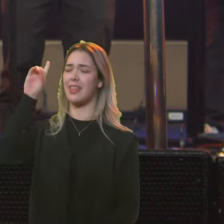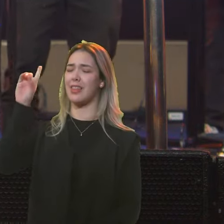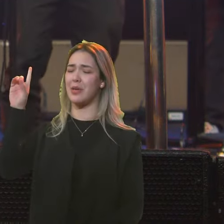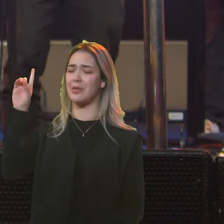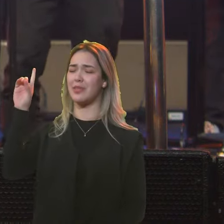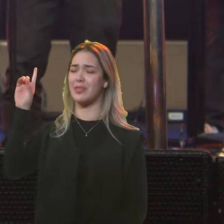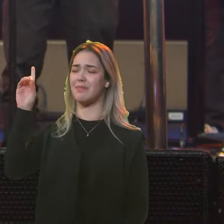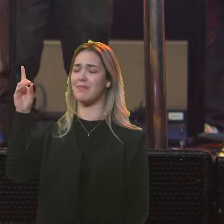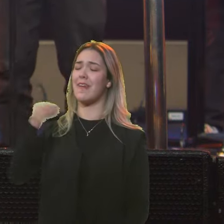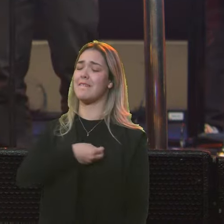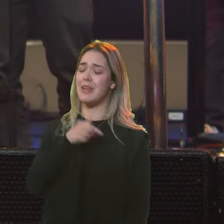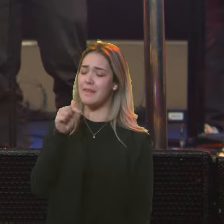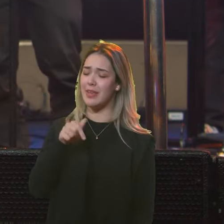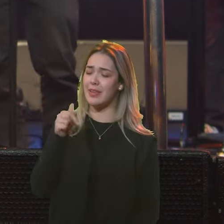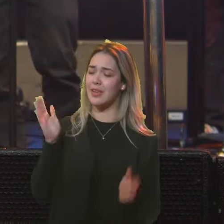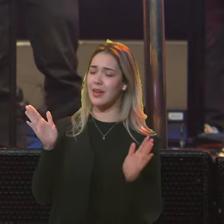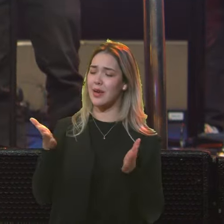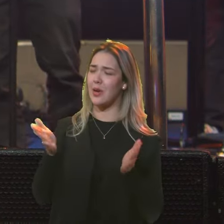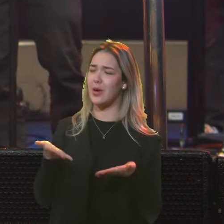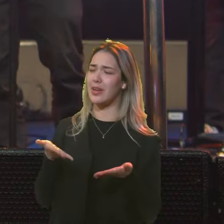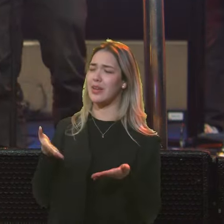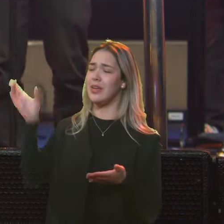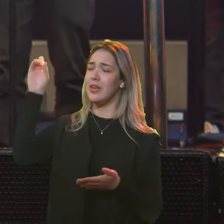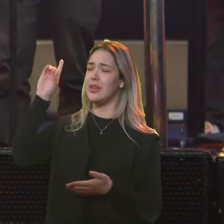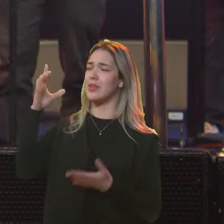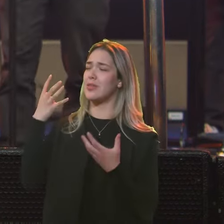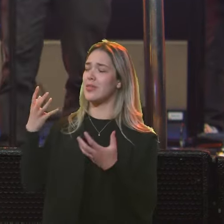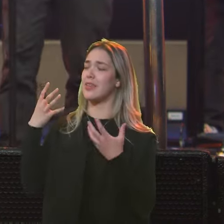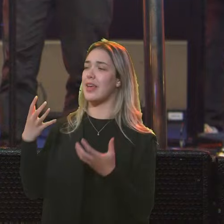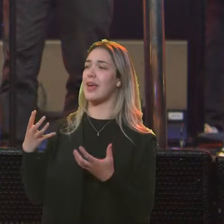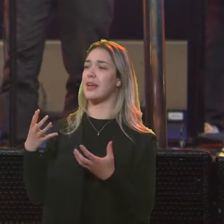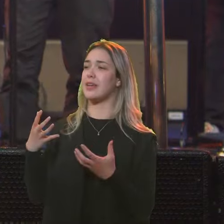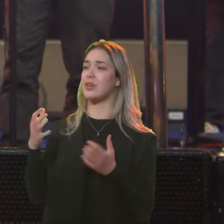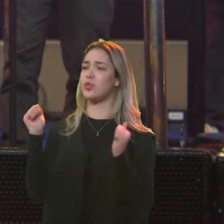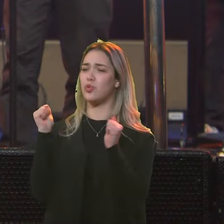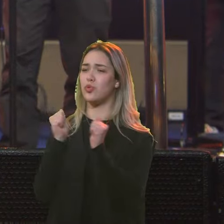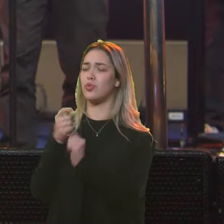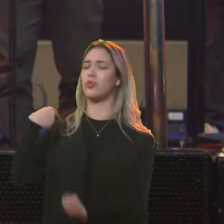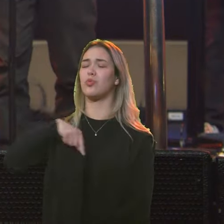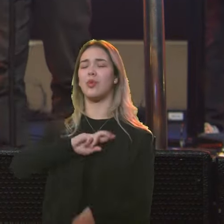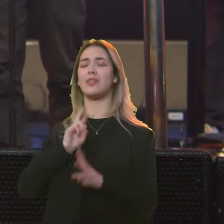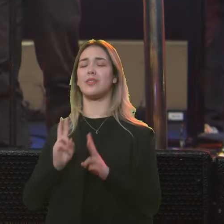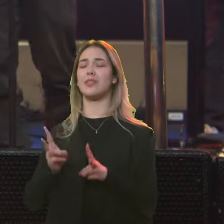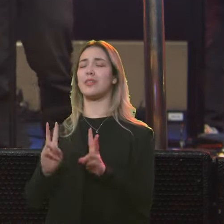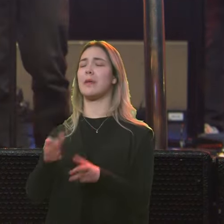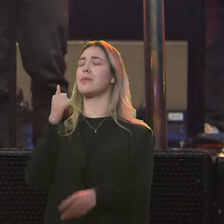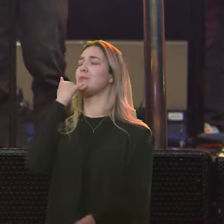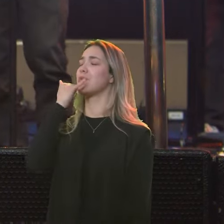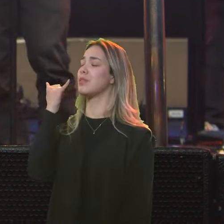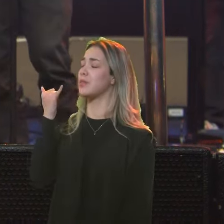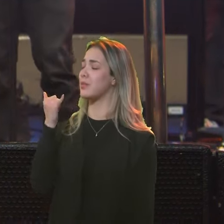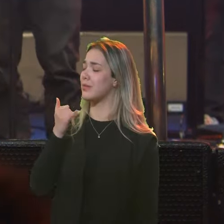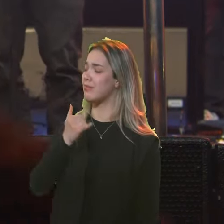nós. Senhor, nos perdoa quando a gente deixa as coisas para depois. Nos perdoa por esse estilo de